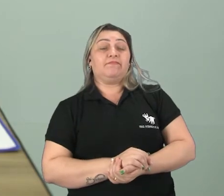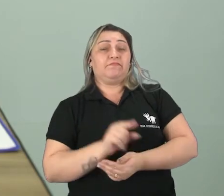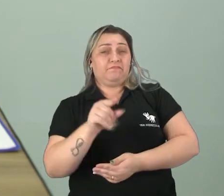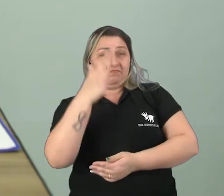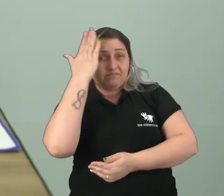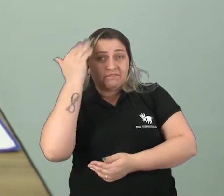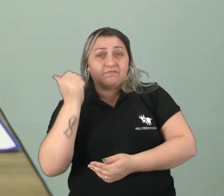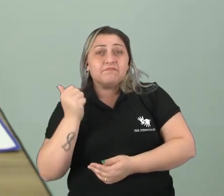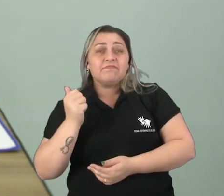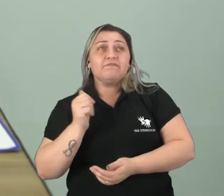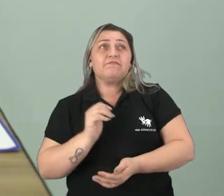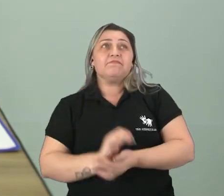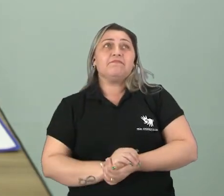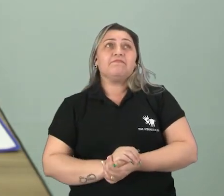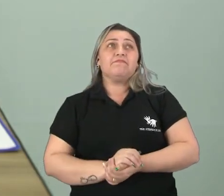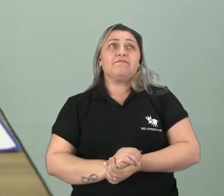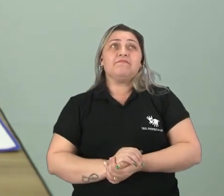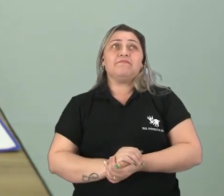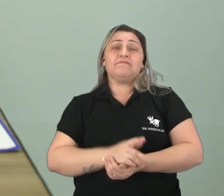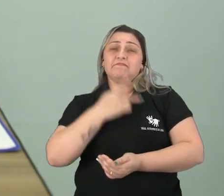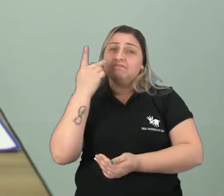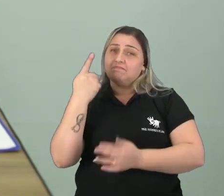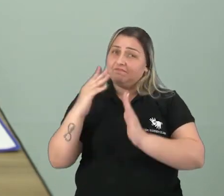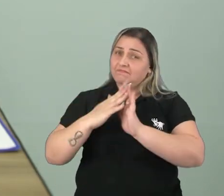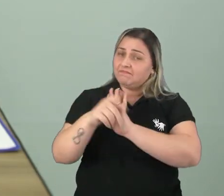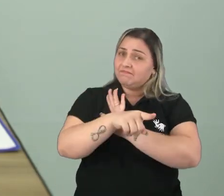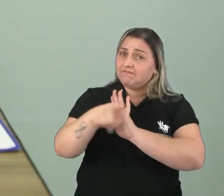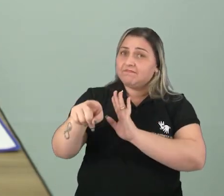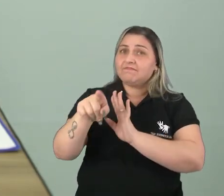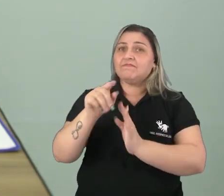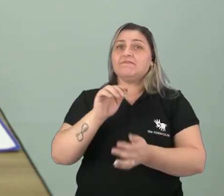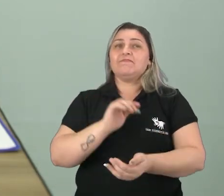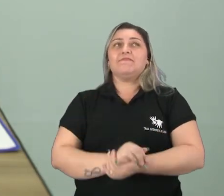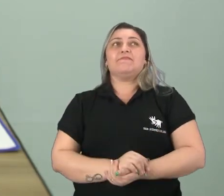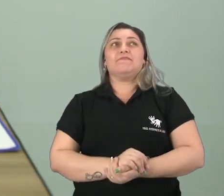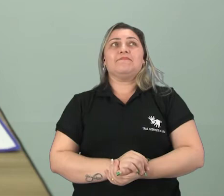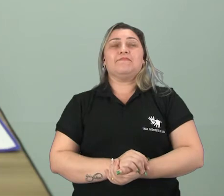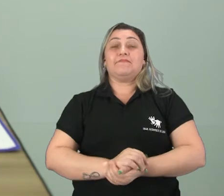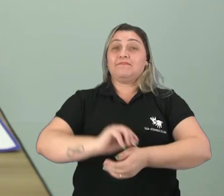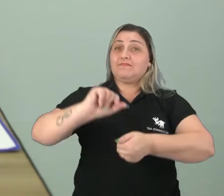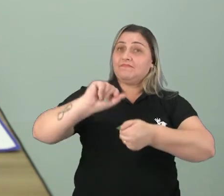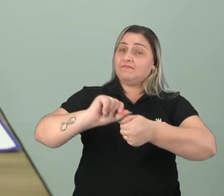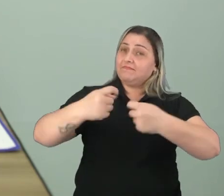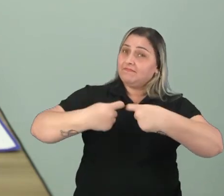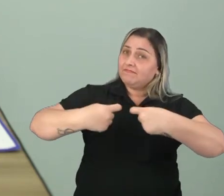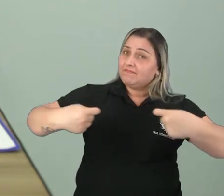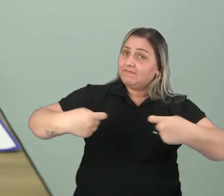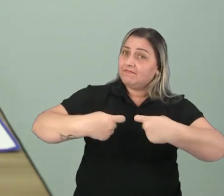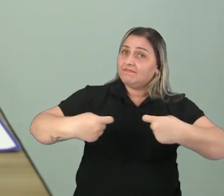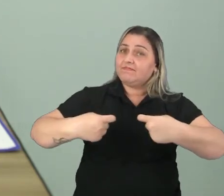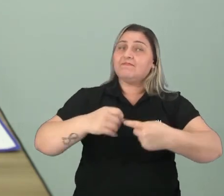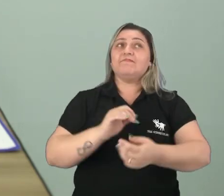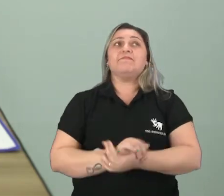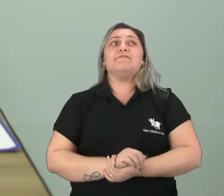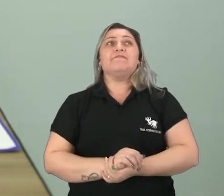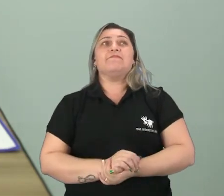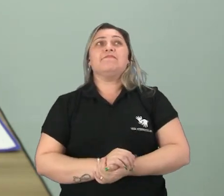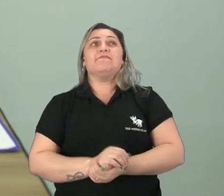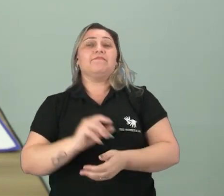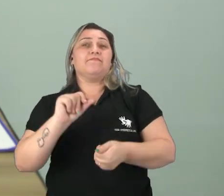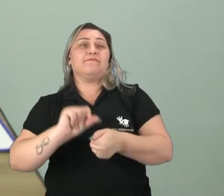vocês sabem digam aí na casa de vocês para fabricar esta meia